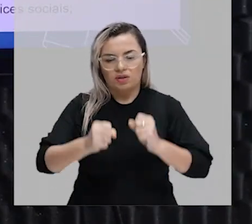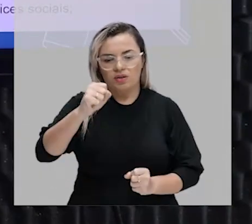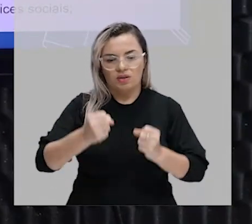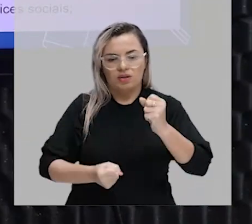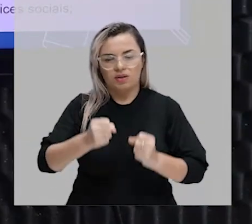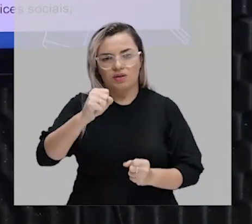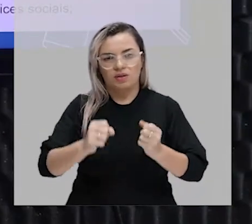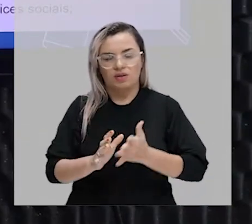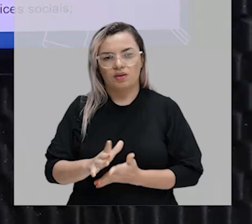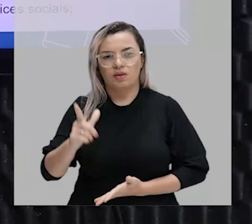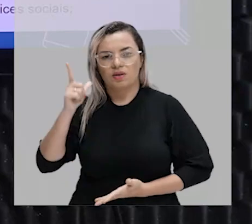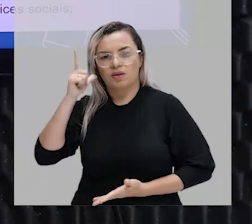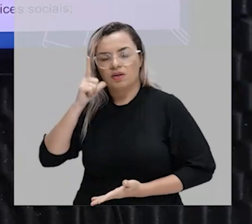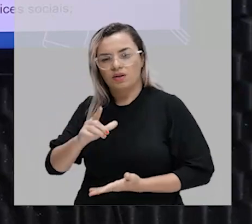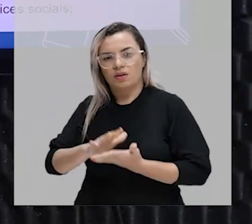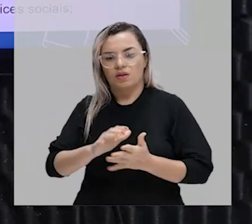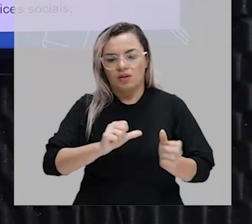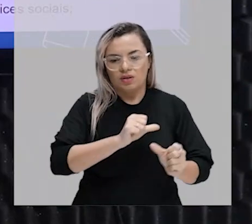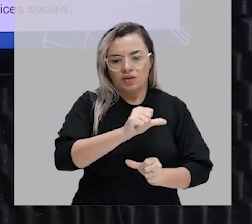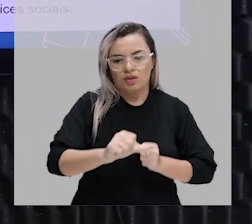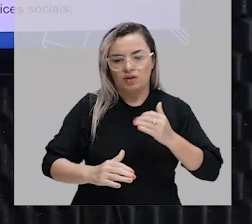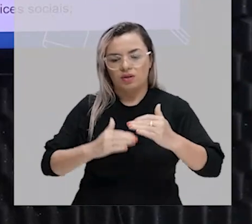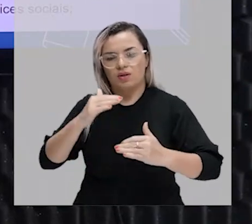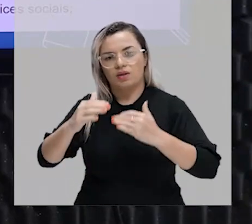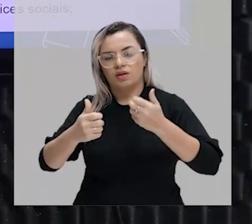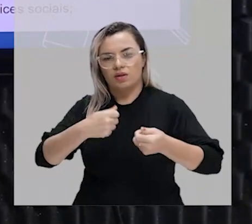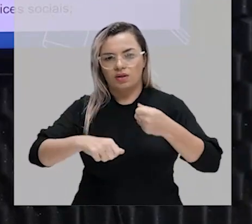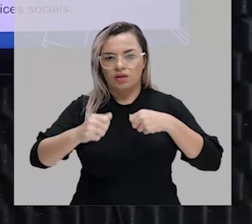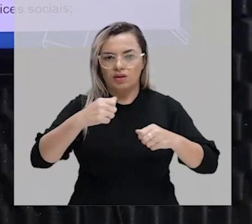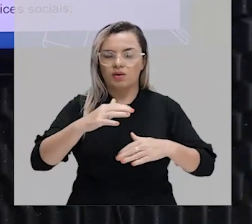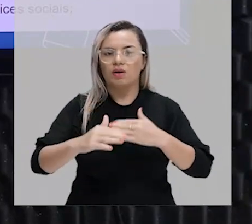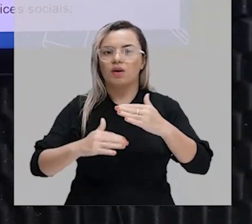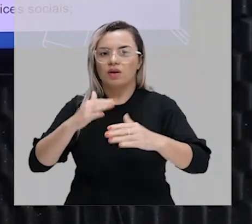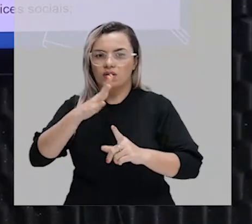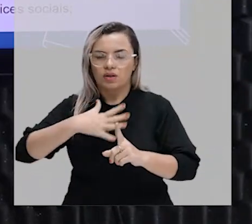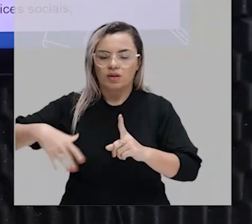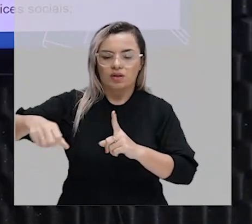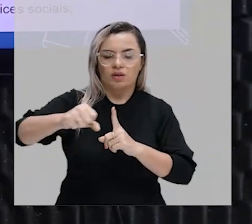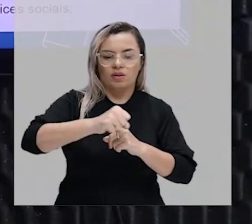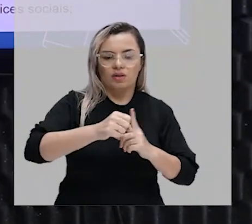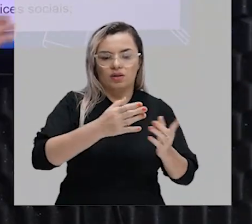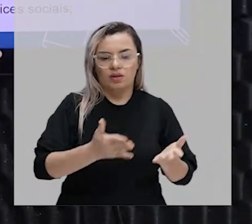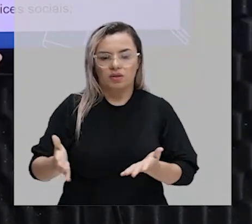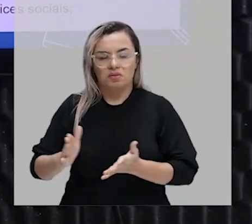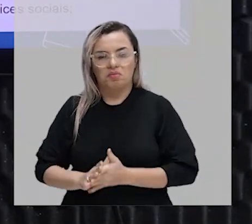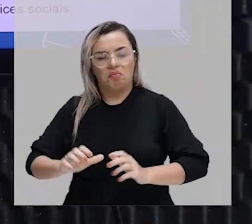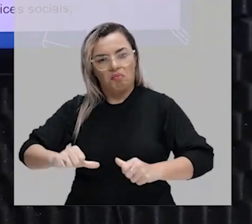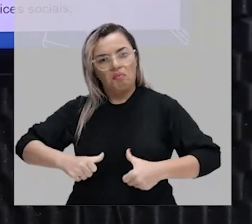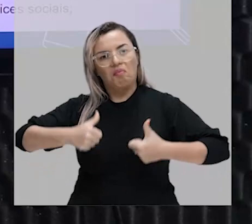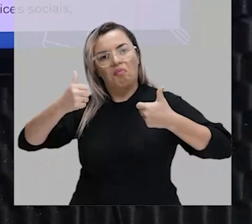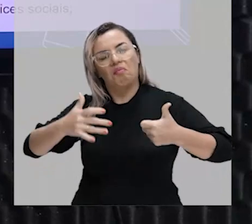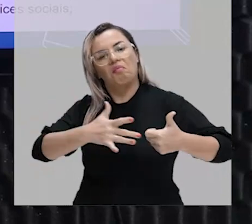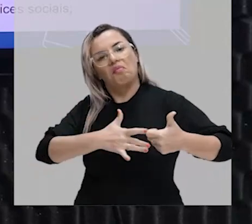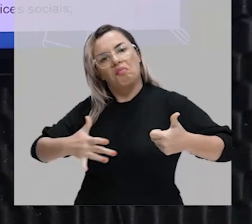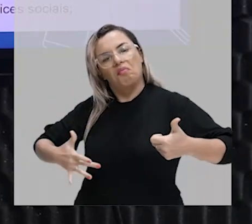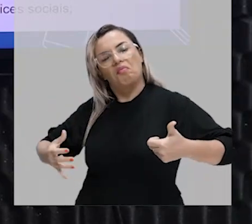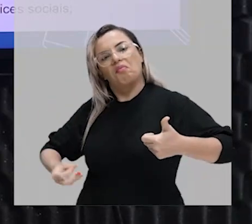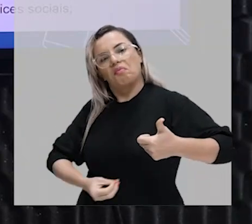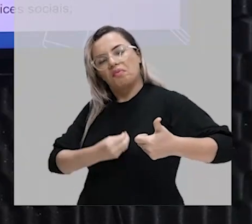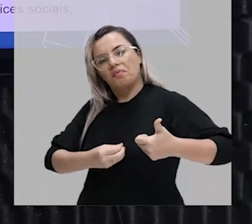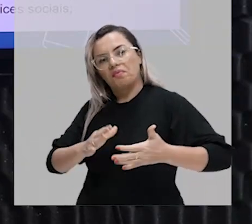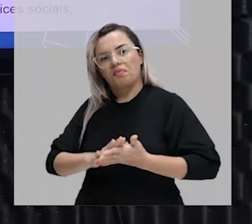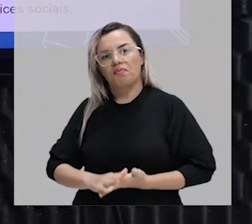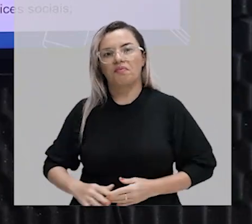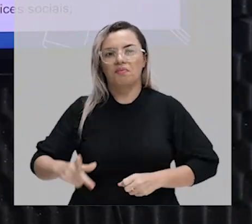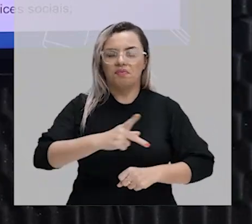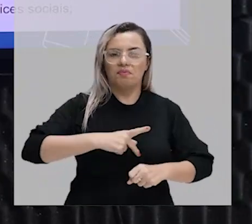eles conseguiram transformar esse desenvolvimento econômico em progresso social. Quando a gente fala em qualidade de vida, o Japão é um dos países que